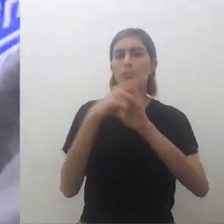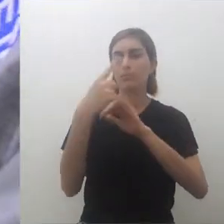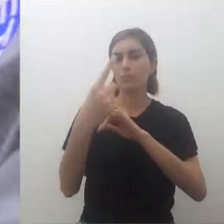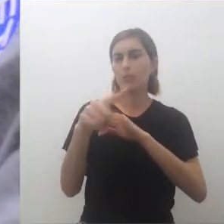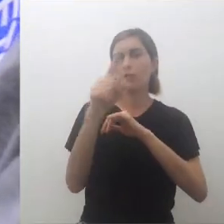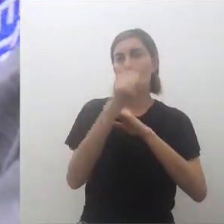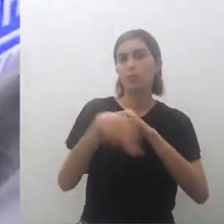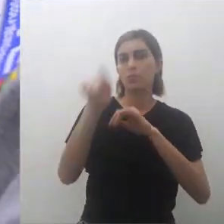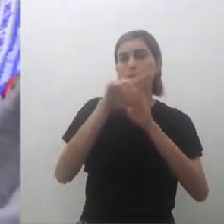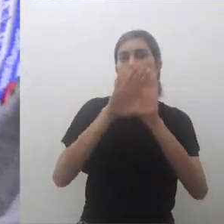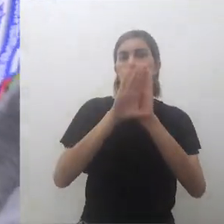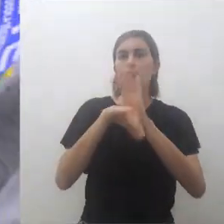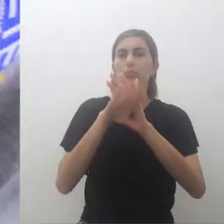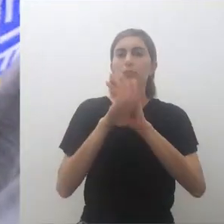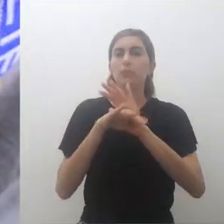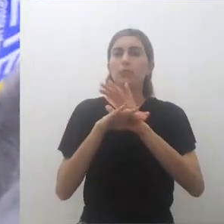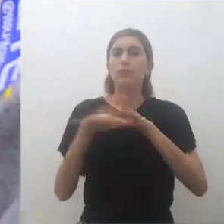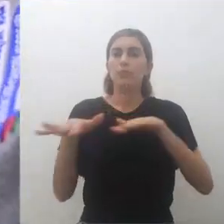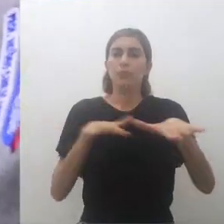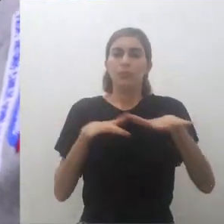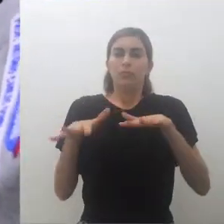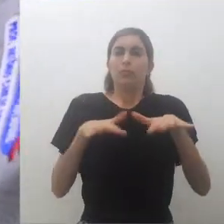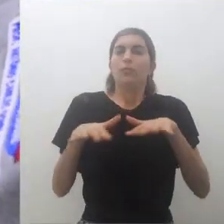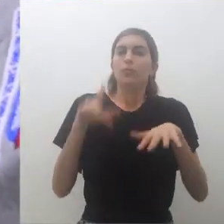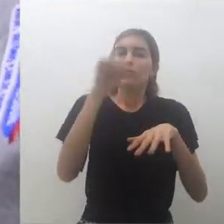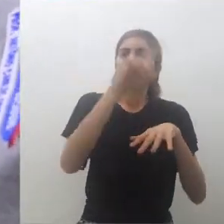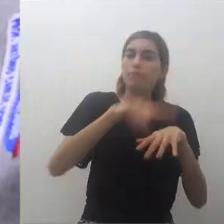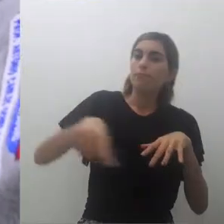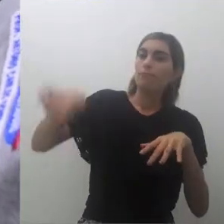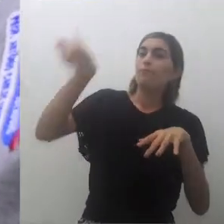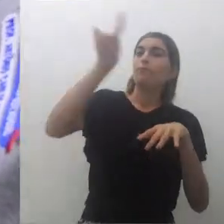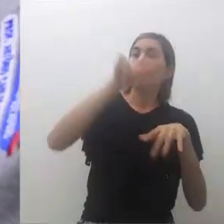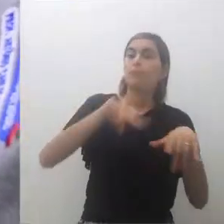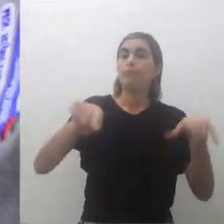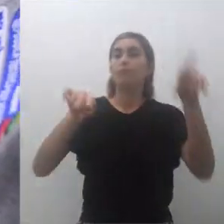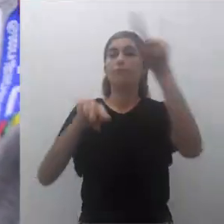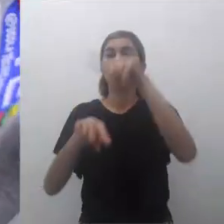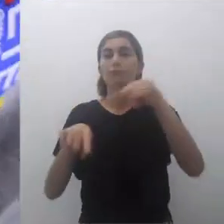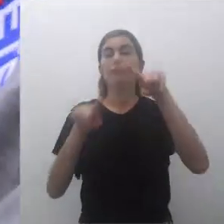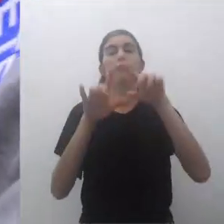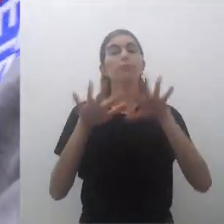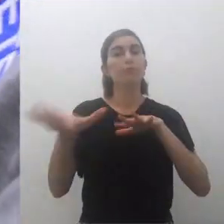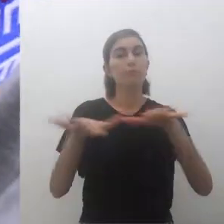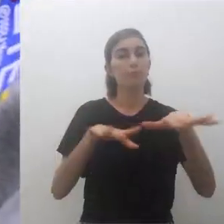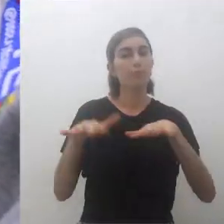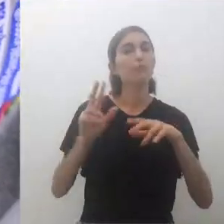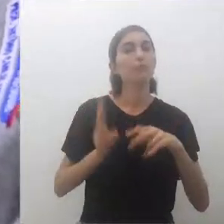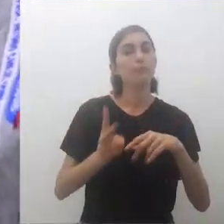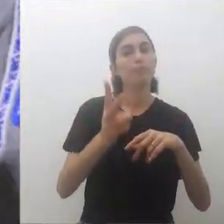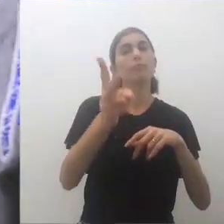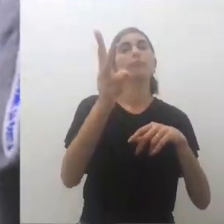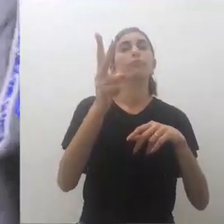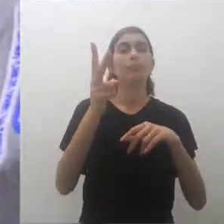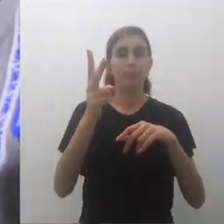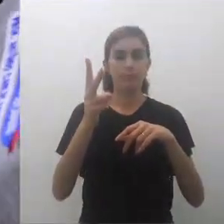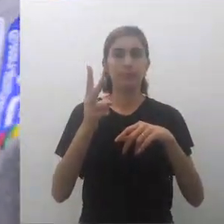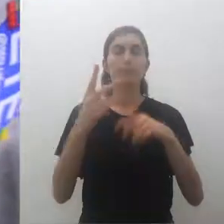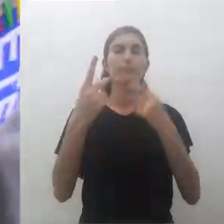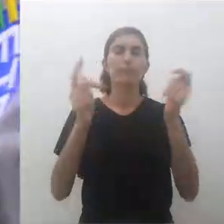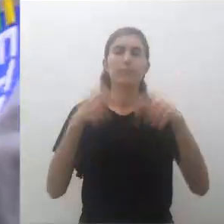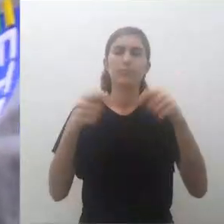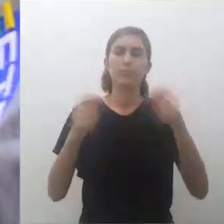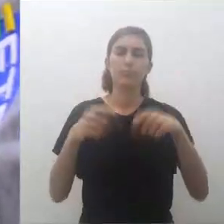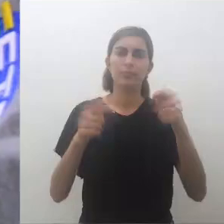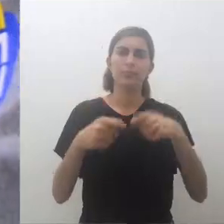seu conceito, o movimento, a infinitude do movimento contínuo sobre ele, que dá, e